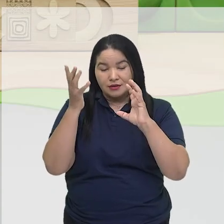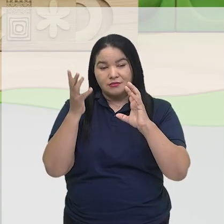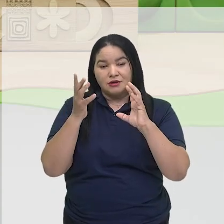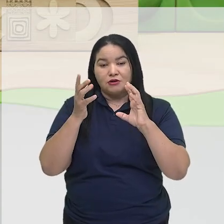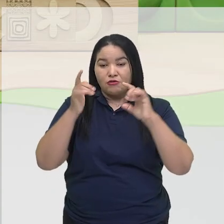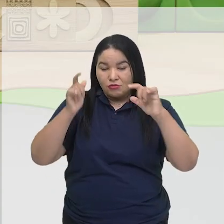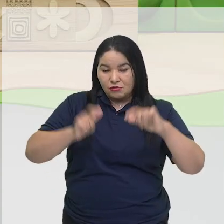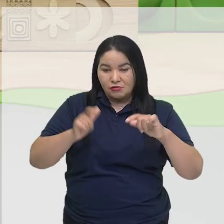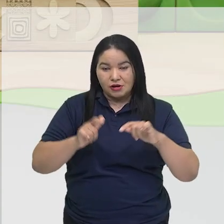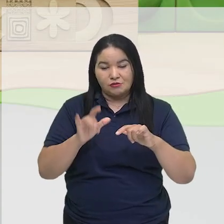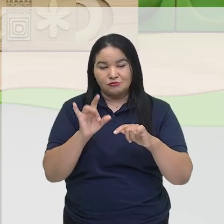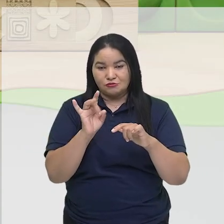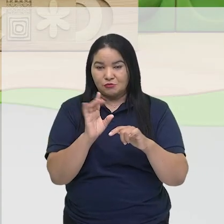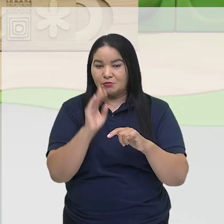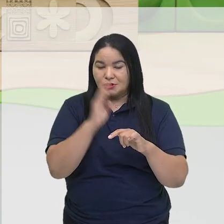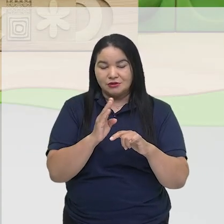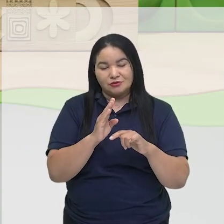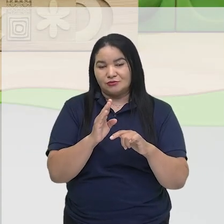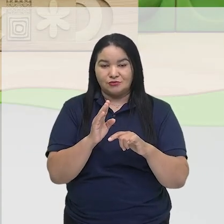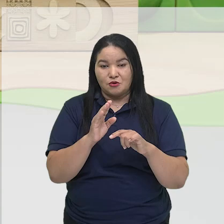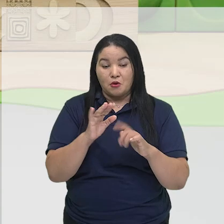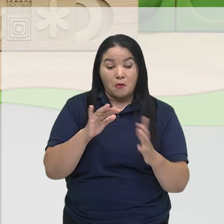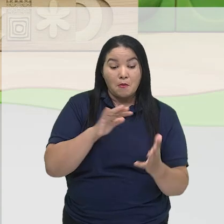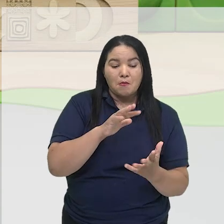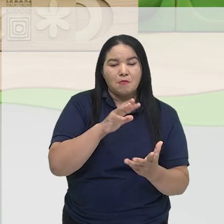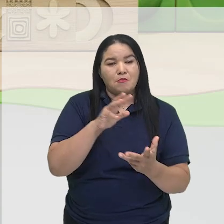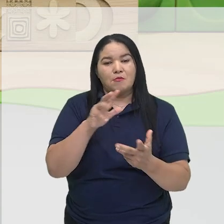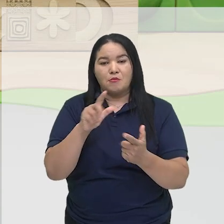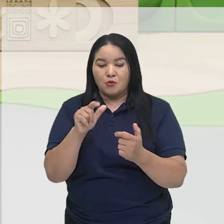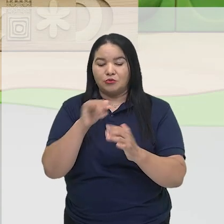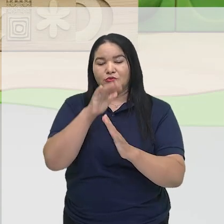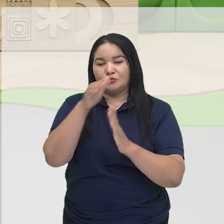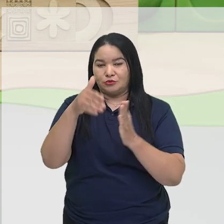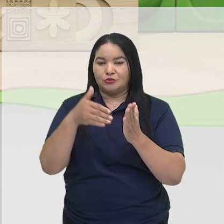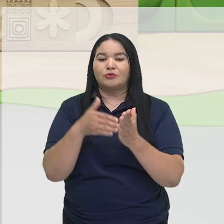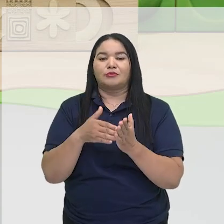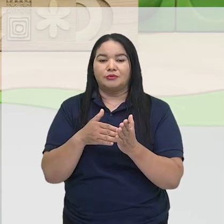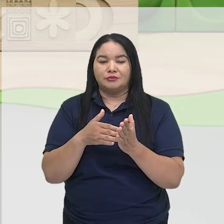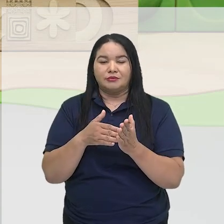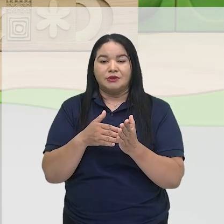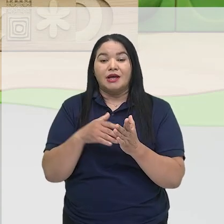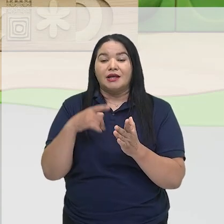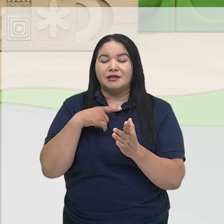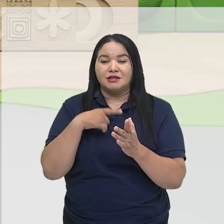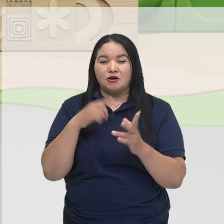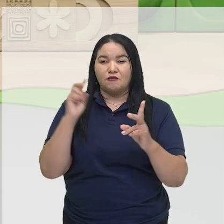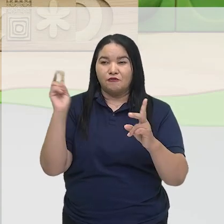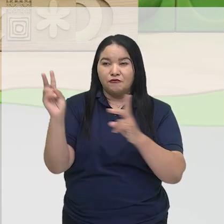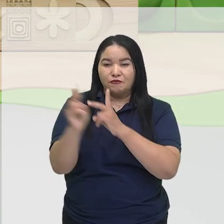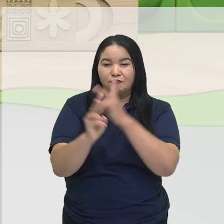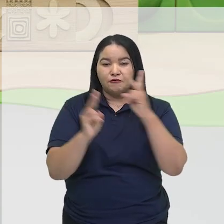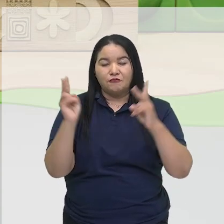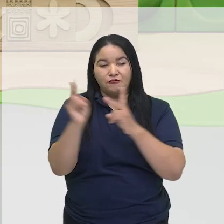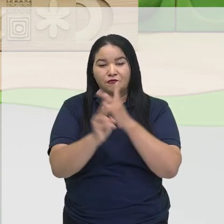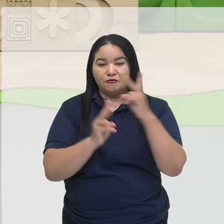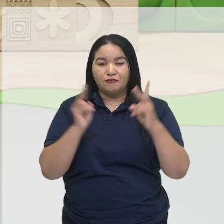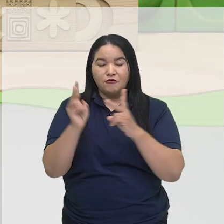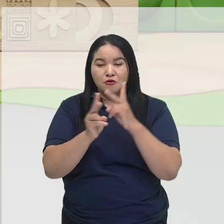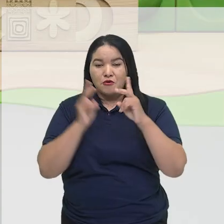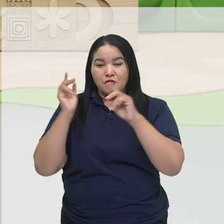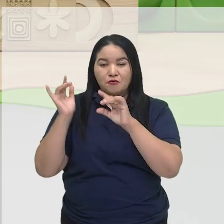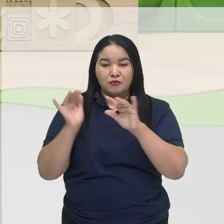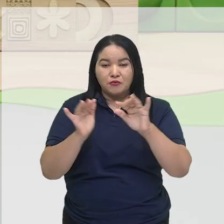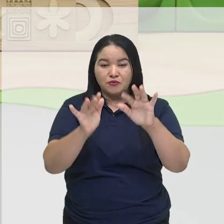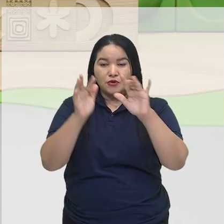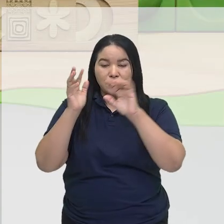localmente aqui no Brasil, como no resto do mundo, porque nós temos ali, né, os ventos alísios que fazem